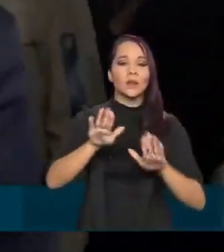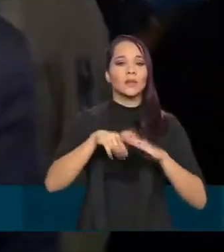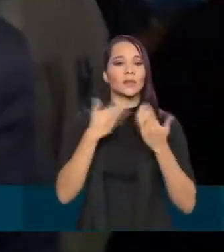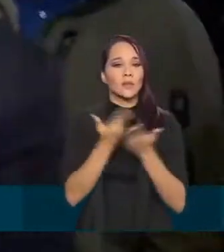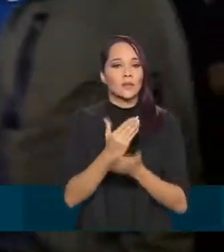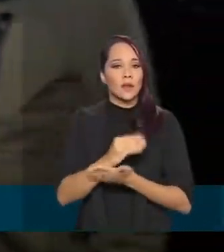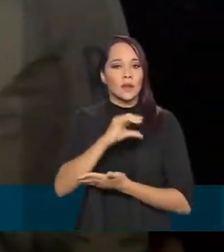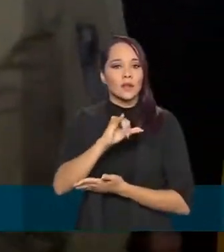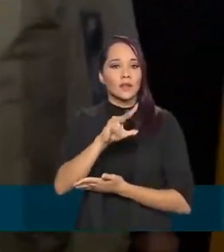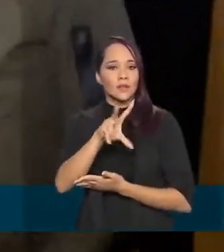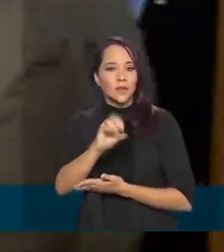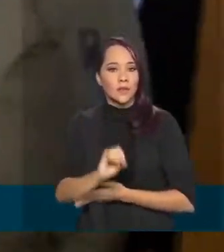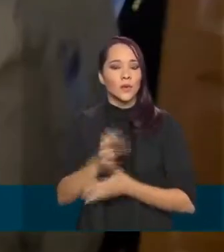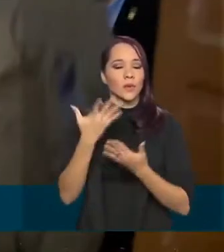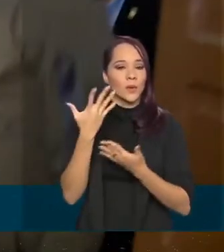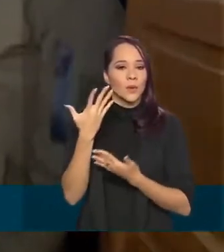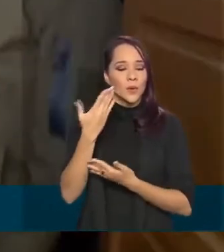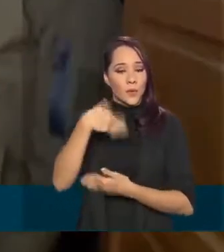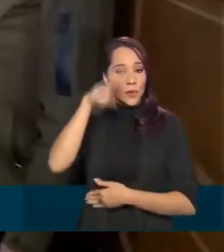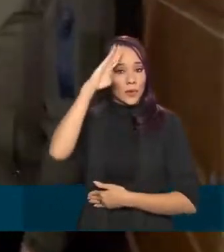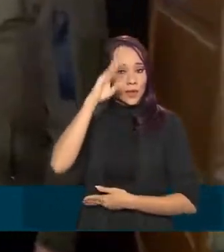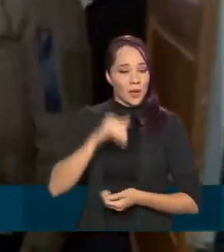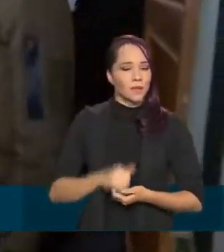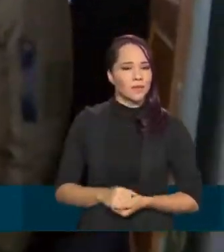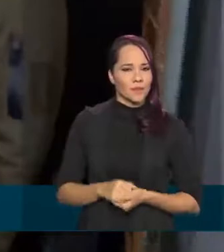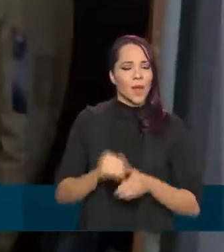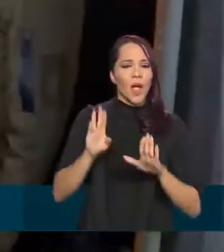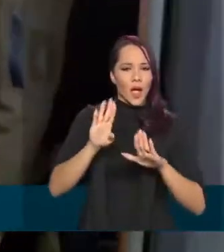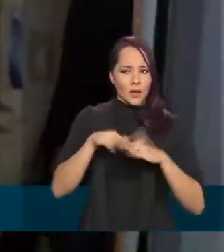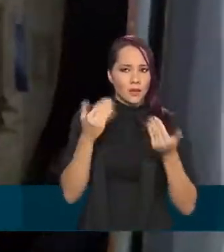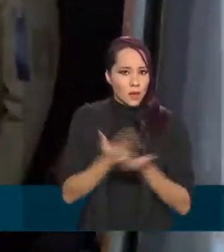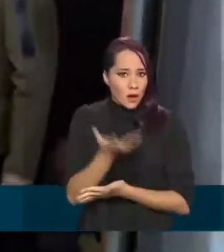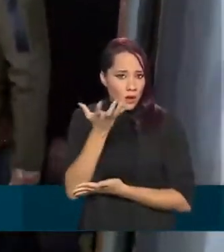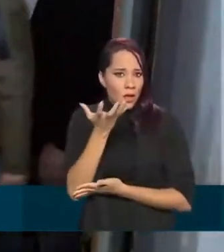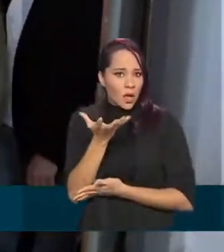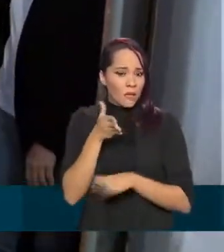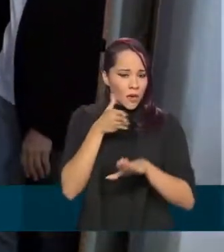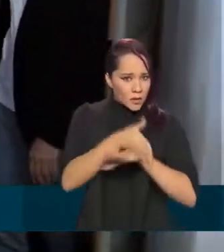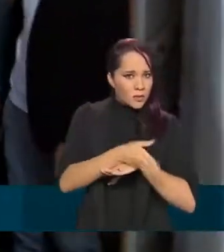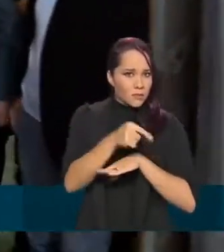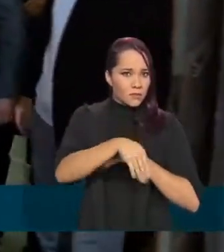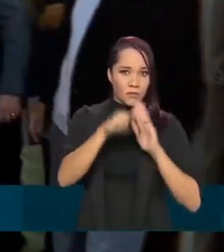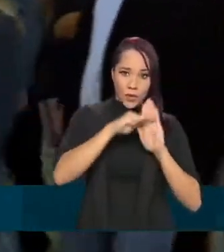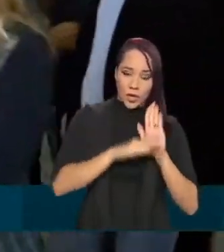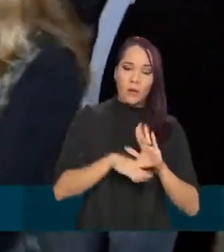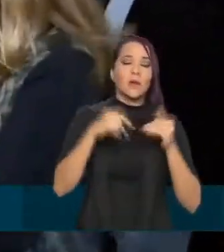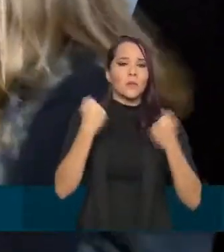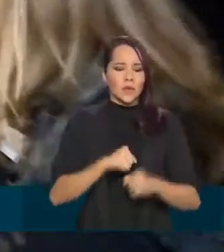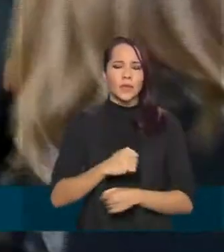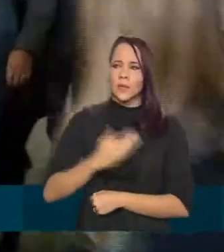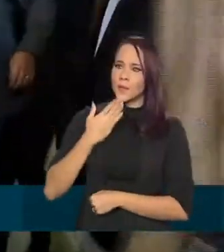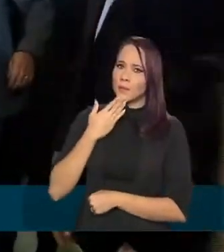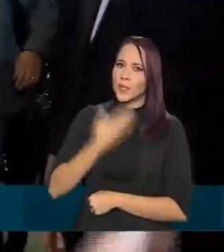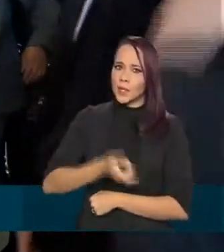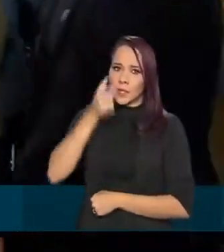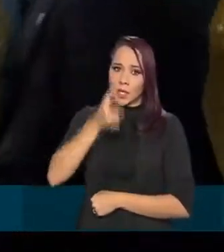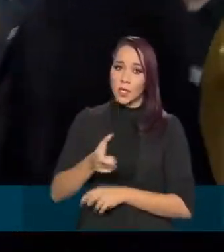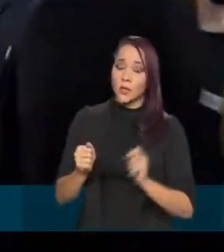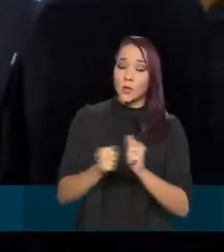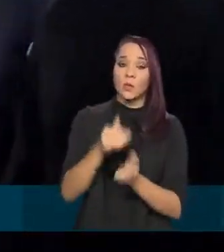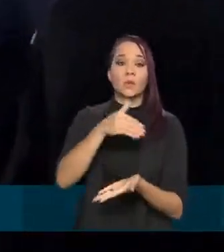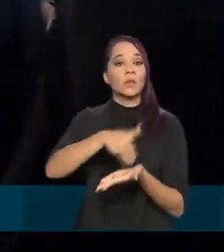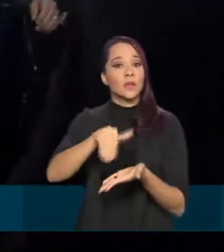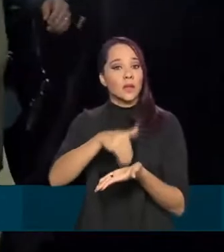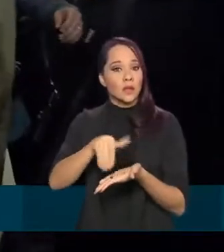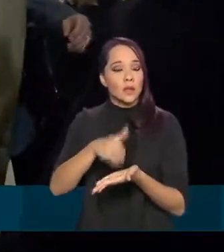Escola Cívico-Militar. As escolas que desejarem participar desse programa precisam manifestar interesse junto à